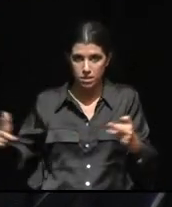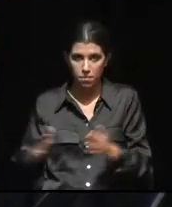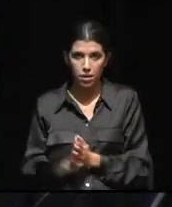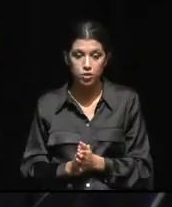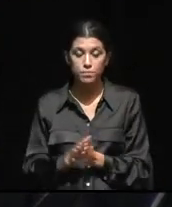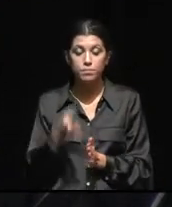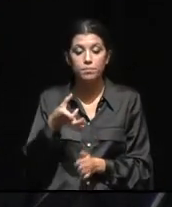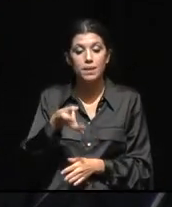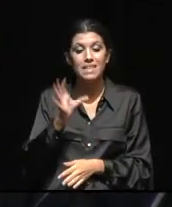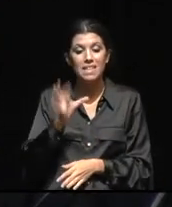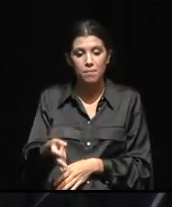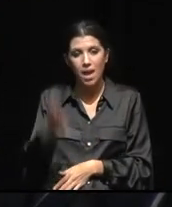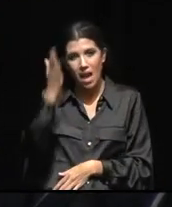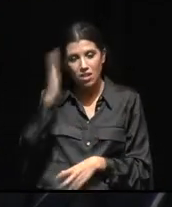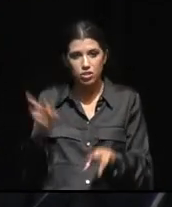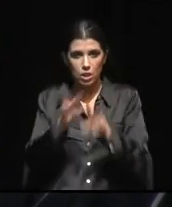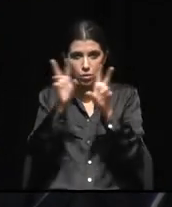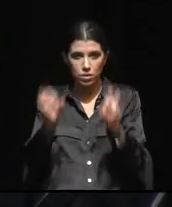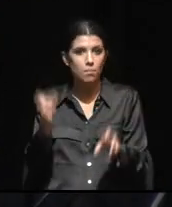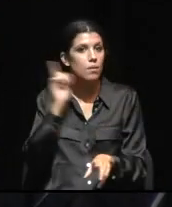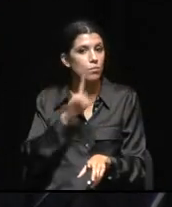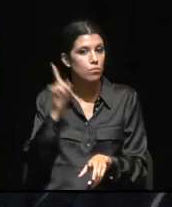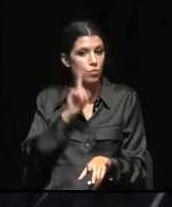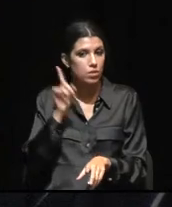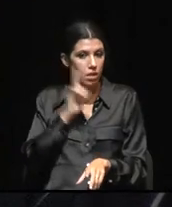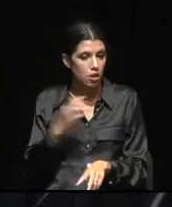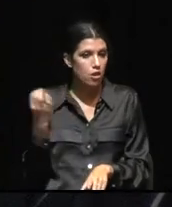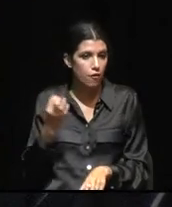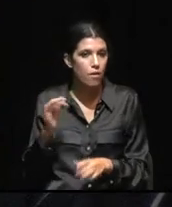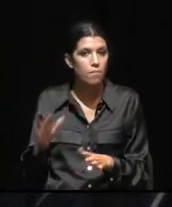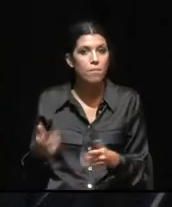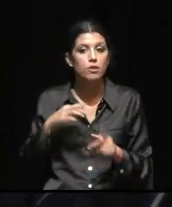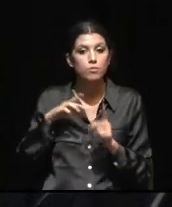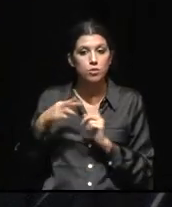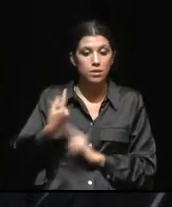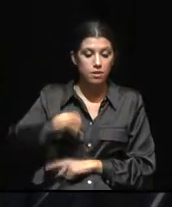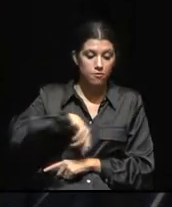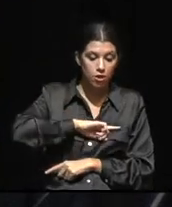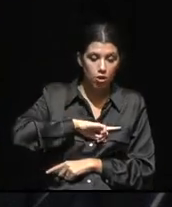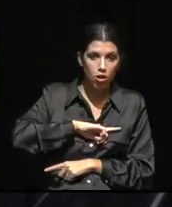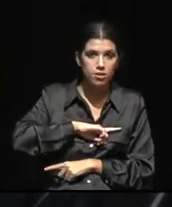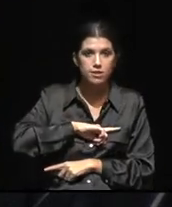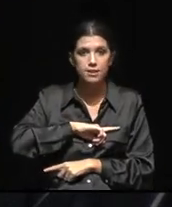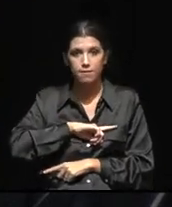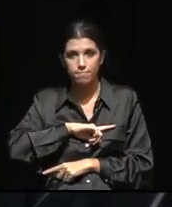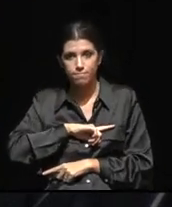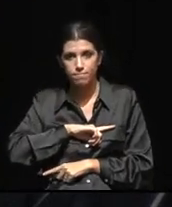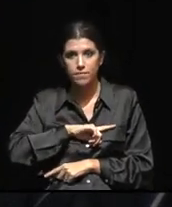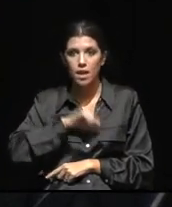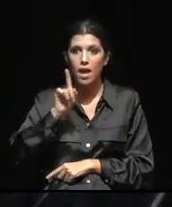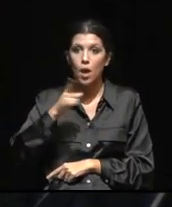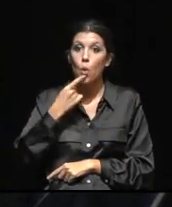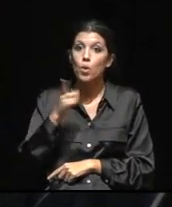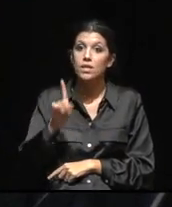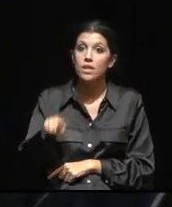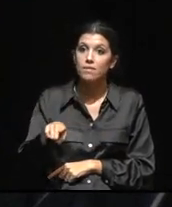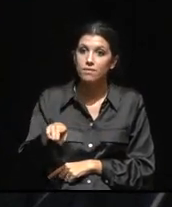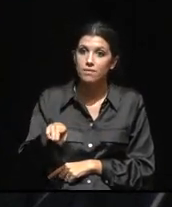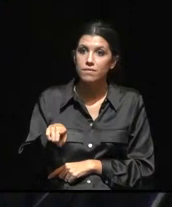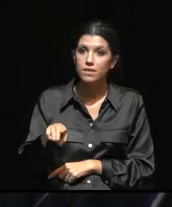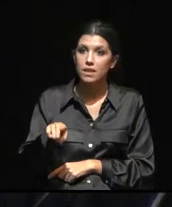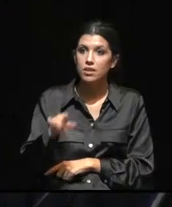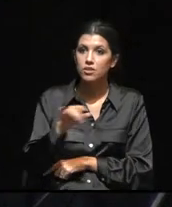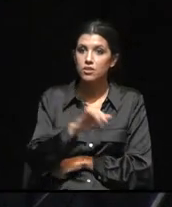PCP considera que esta matéria é fundamental mas do nosso ponto de vista está a ser uma vez mais pela